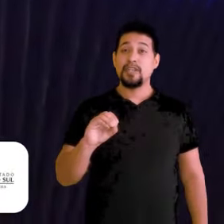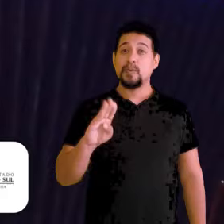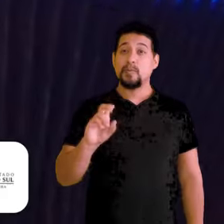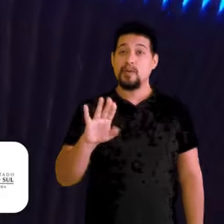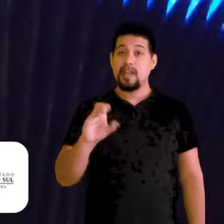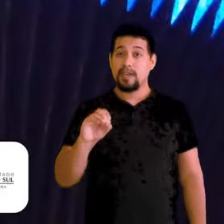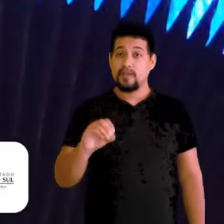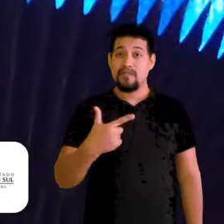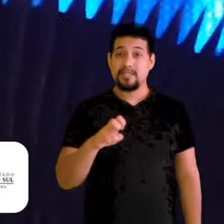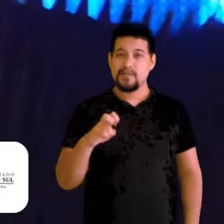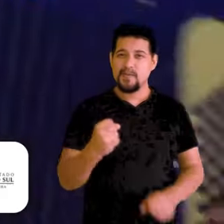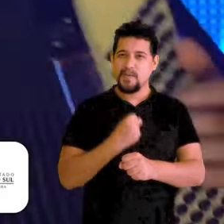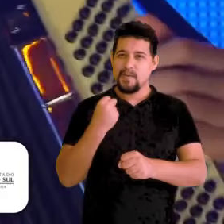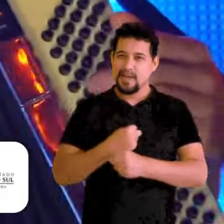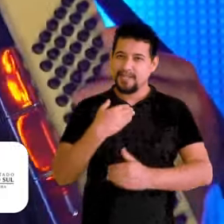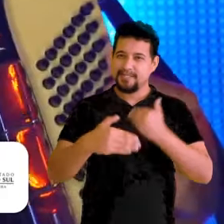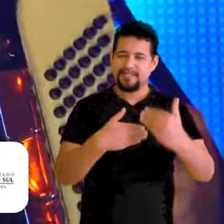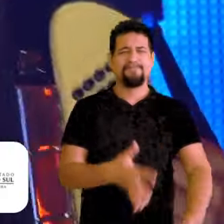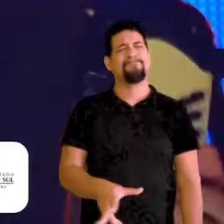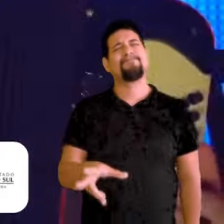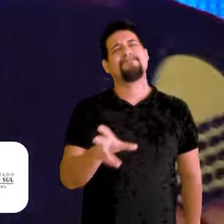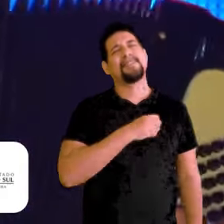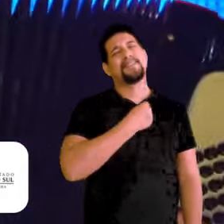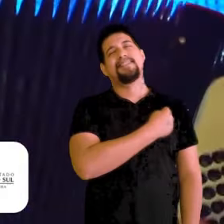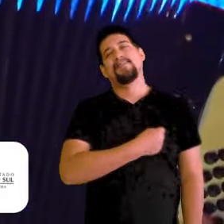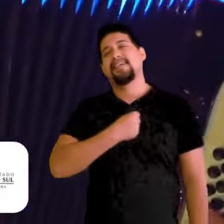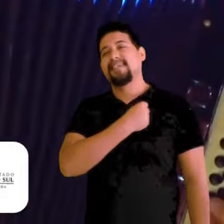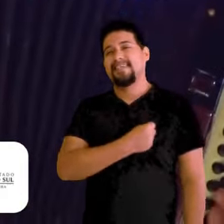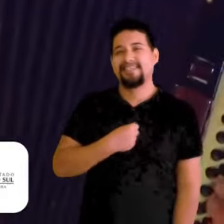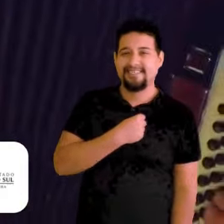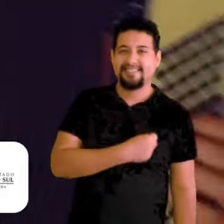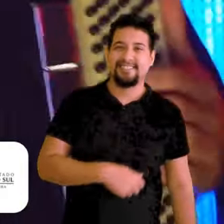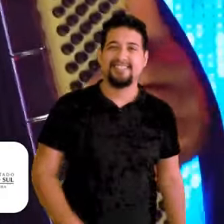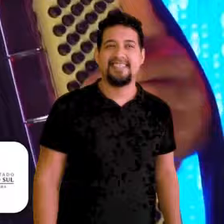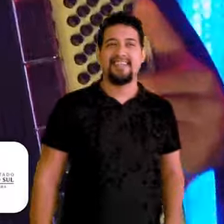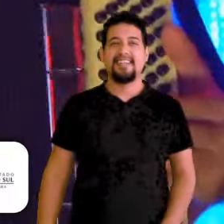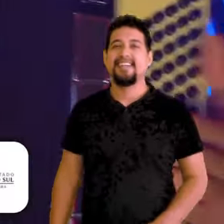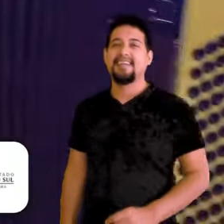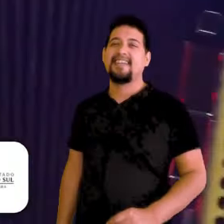Bordoneio, 25 anos. Saudade no peito.